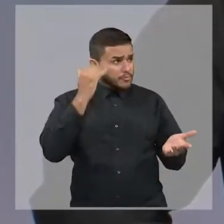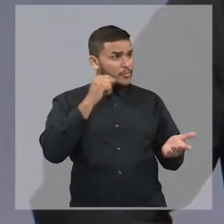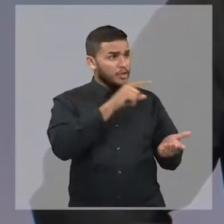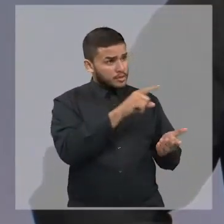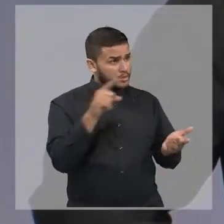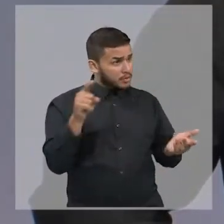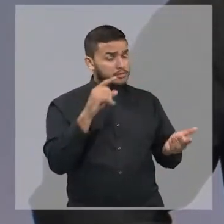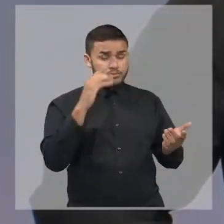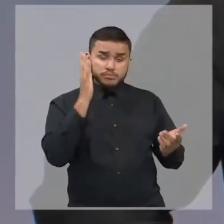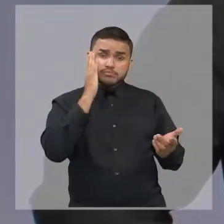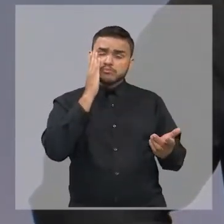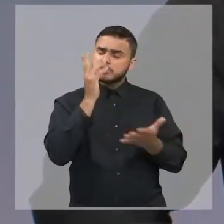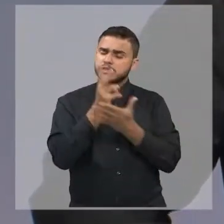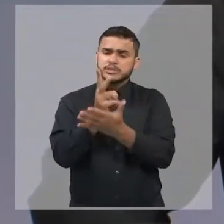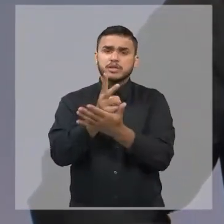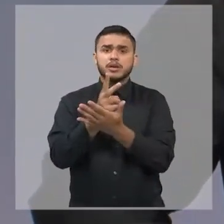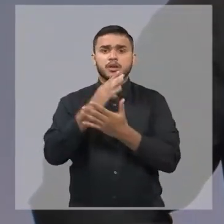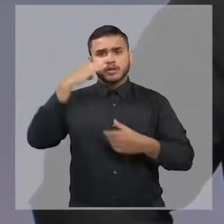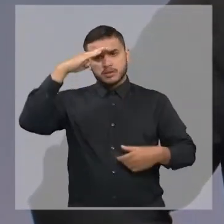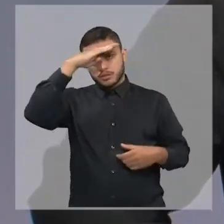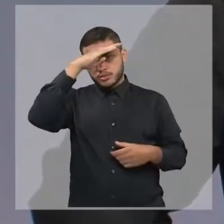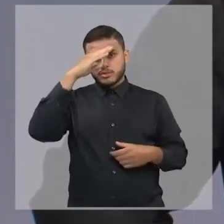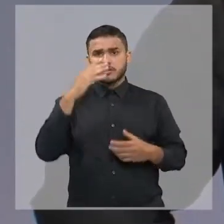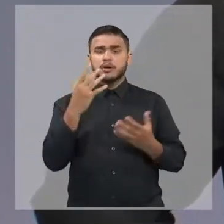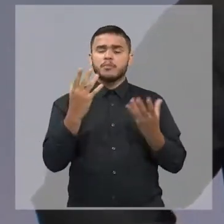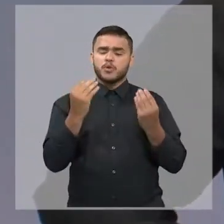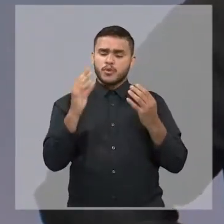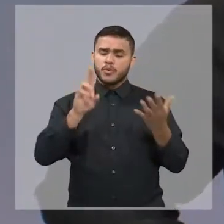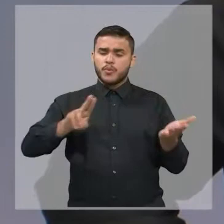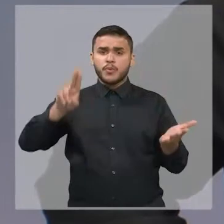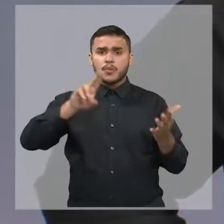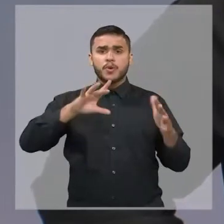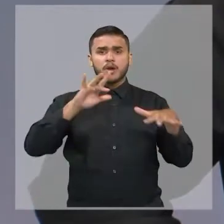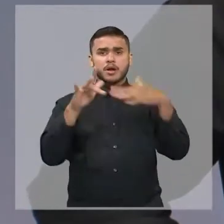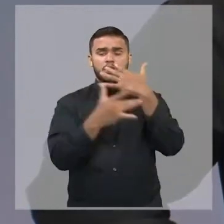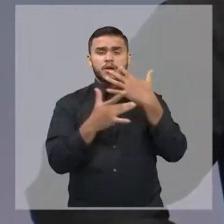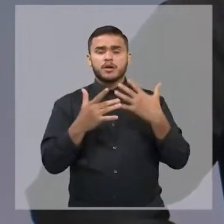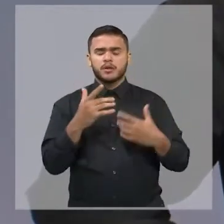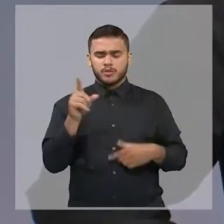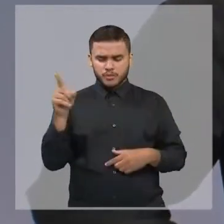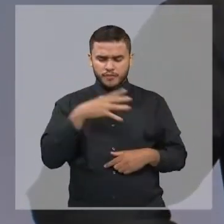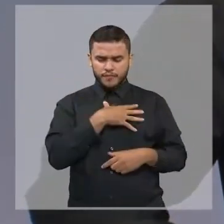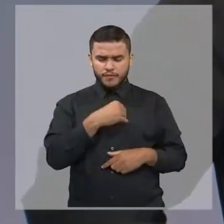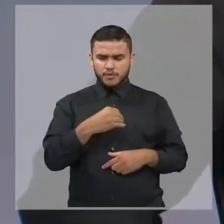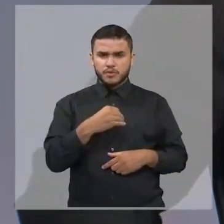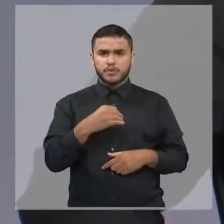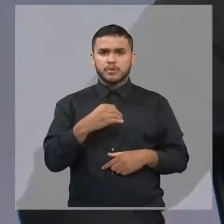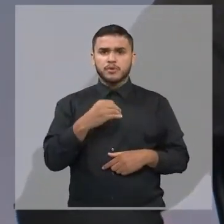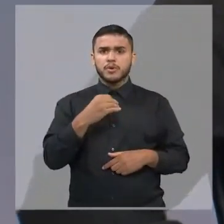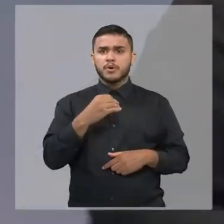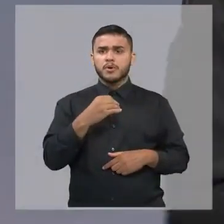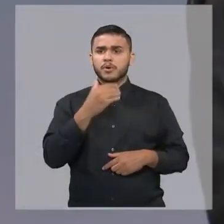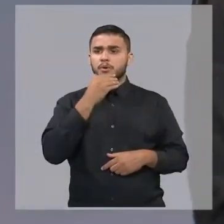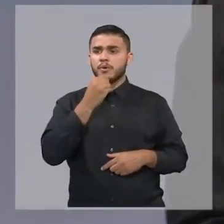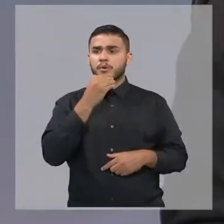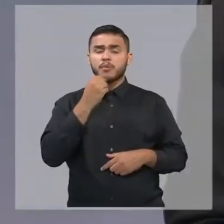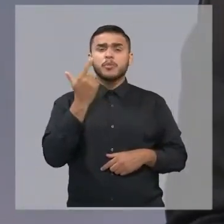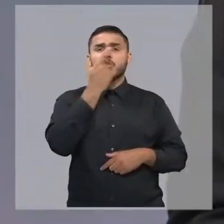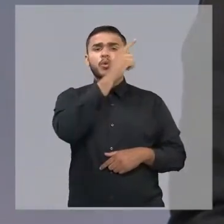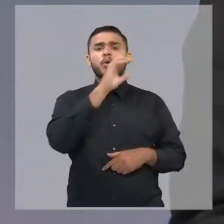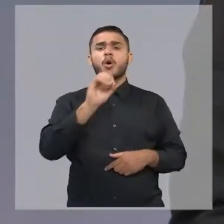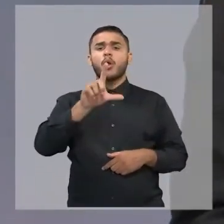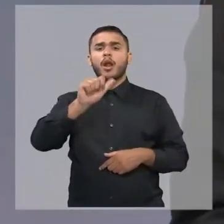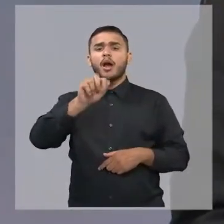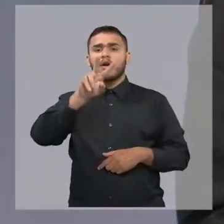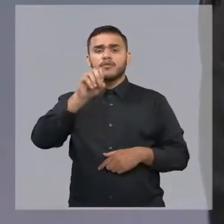redes sociais, que é usado intensamente, inclusive abusivamente pelos filhos. Esse filósofo aí é uma pessoa que